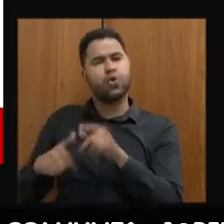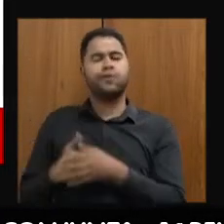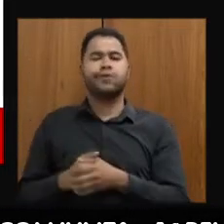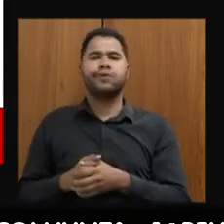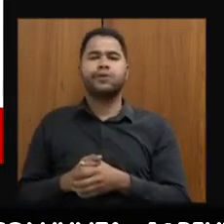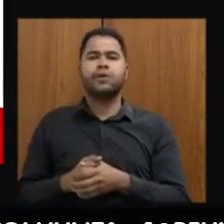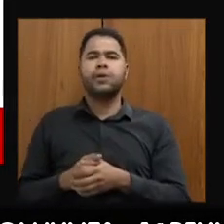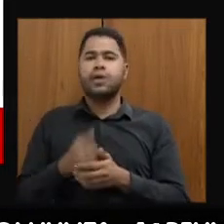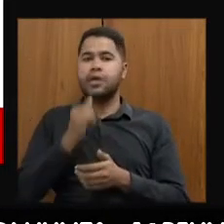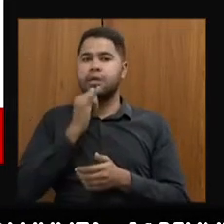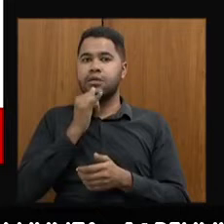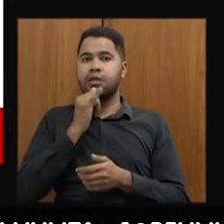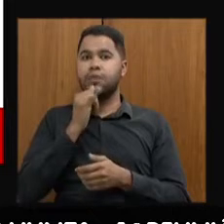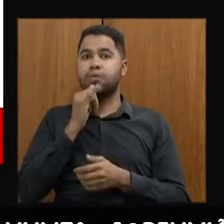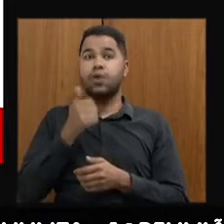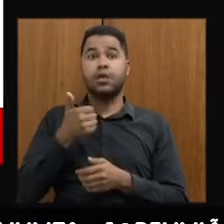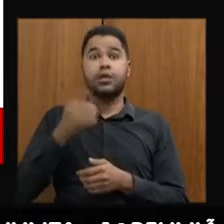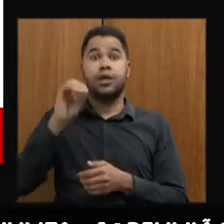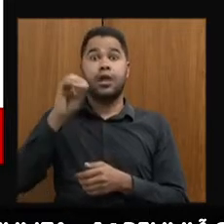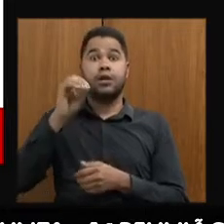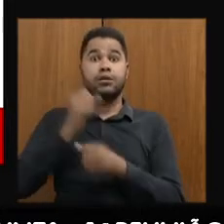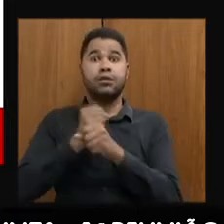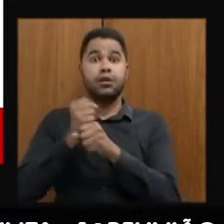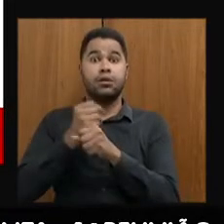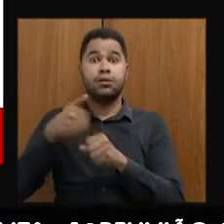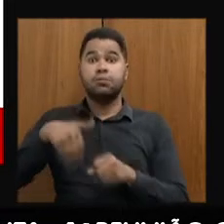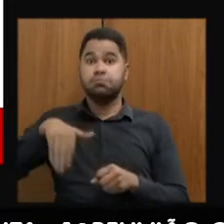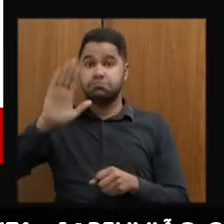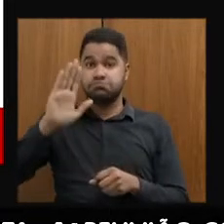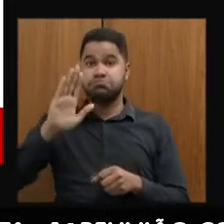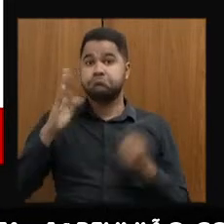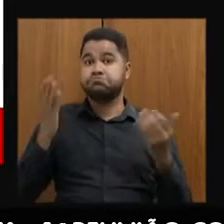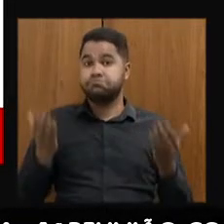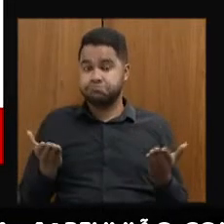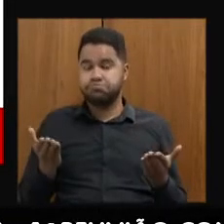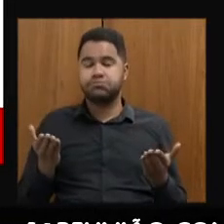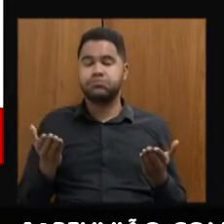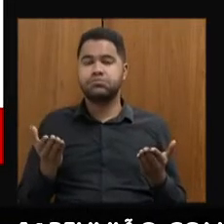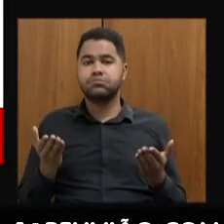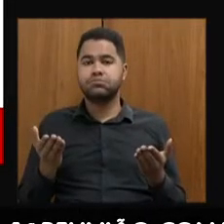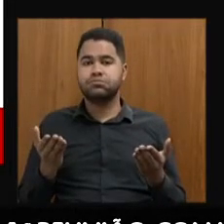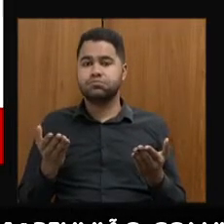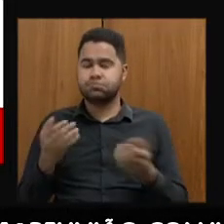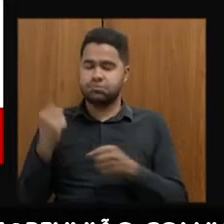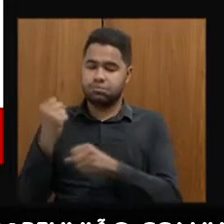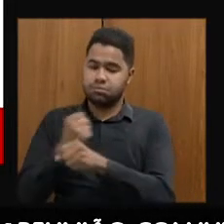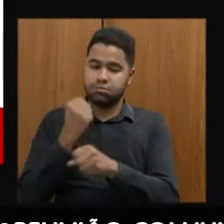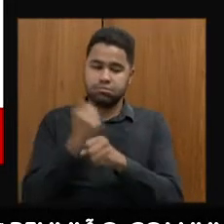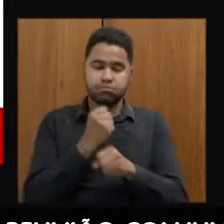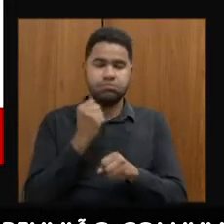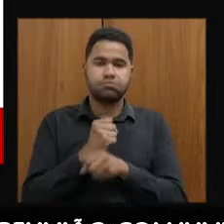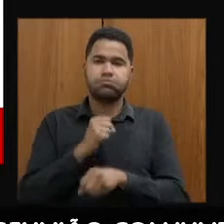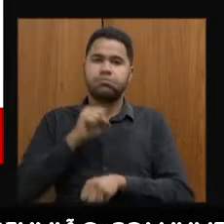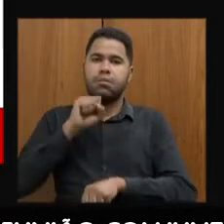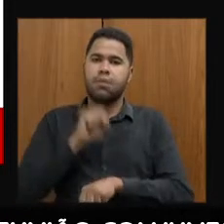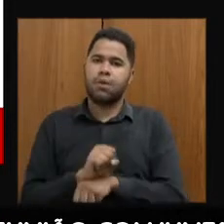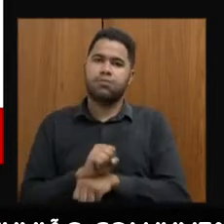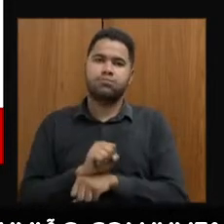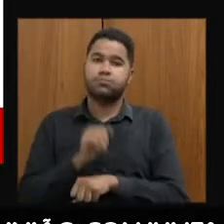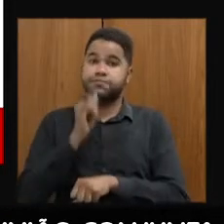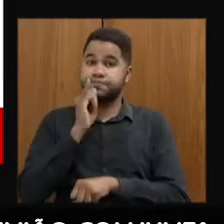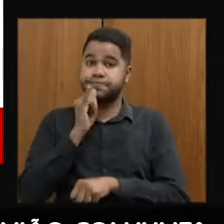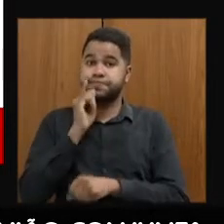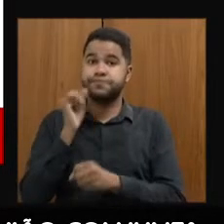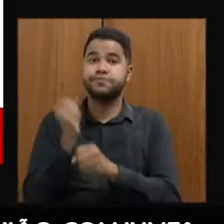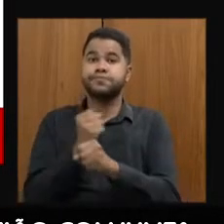execução Foi iniciada há mais de 10 anos bom e que foram obras paralisadas Esse é o caso por exemplo